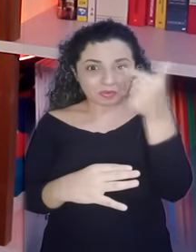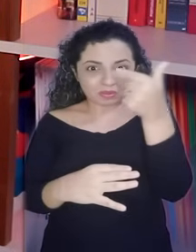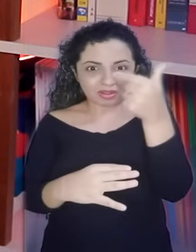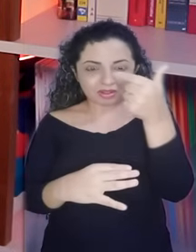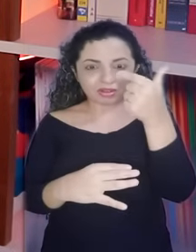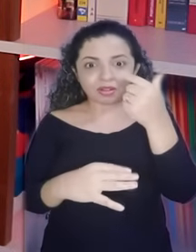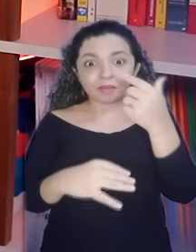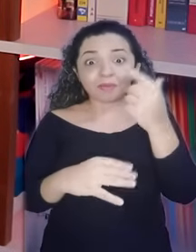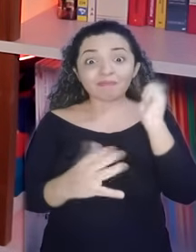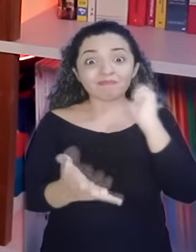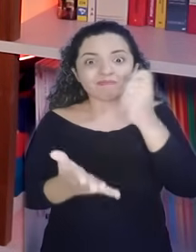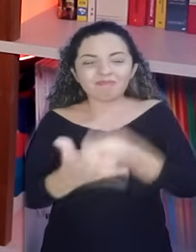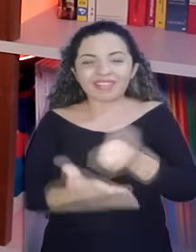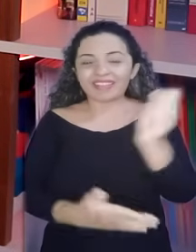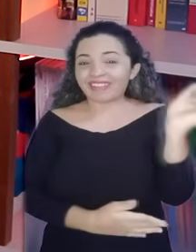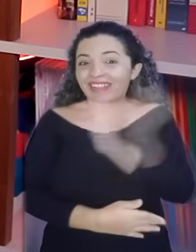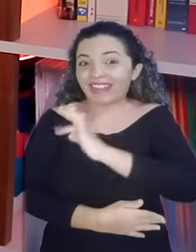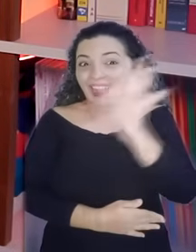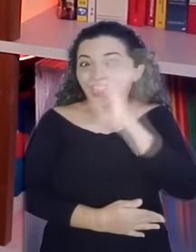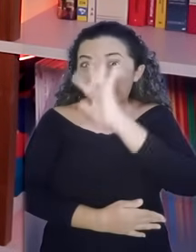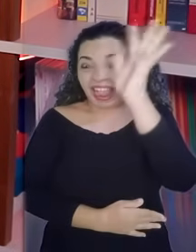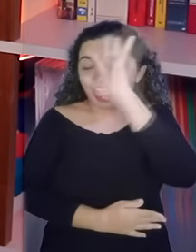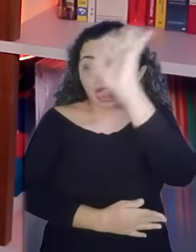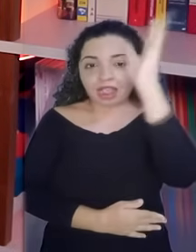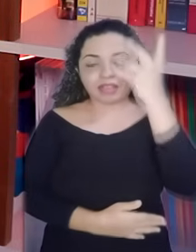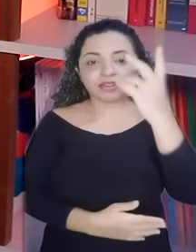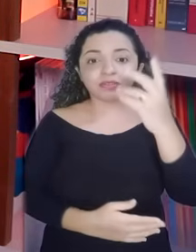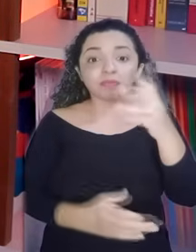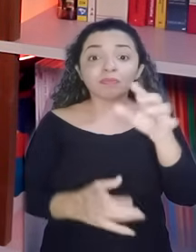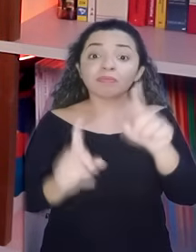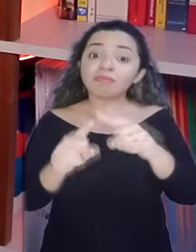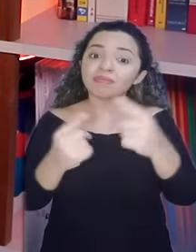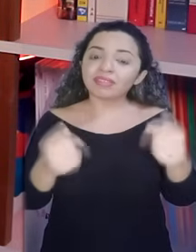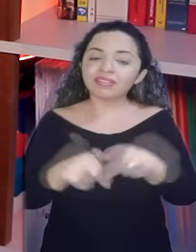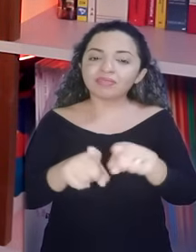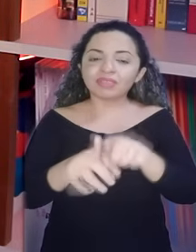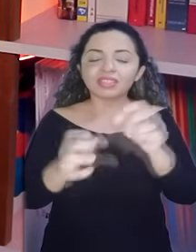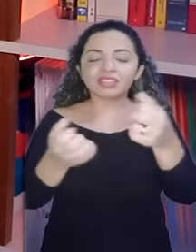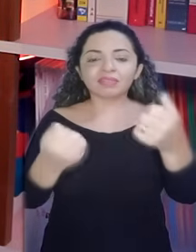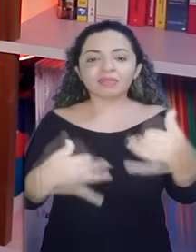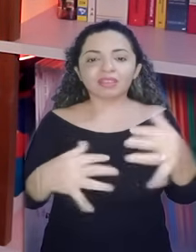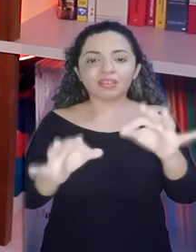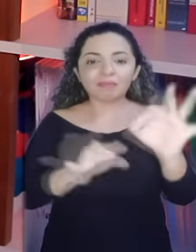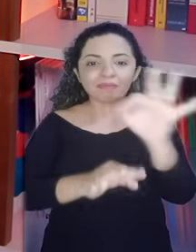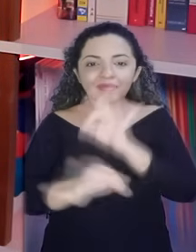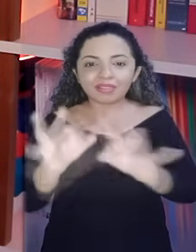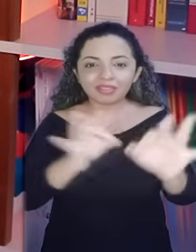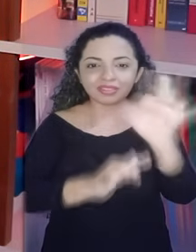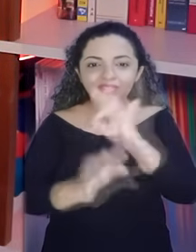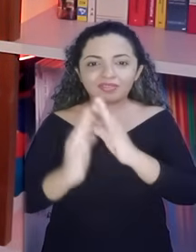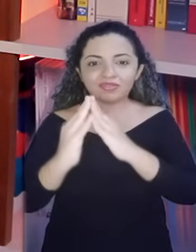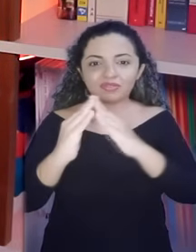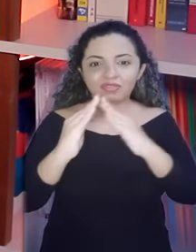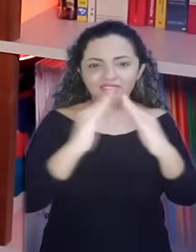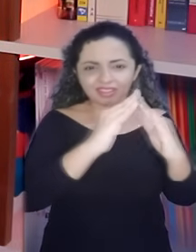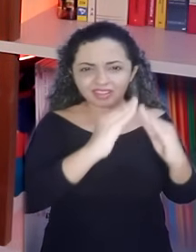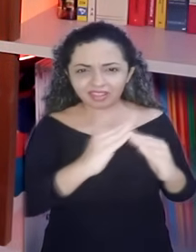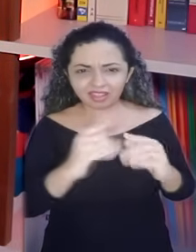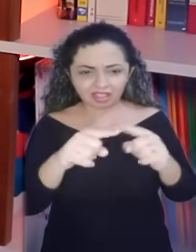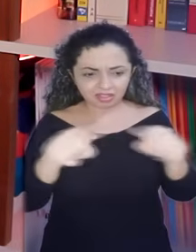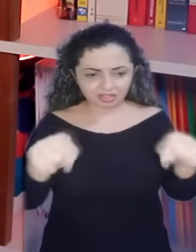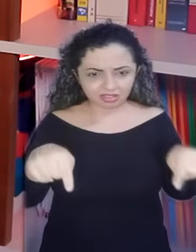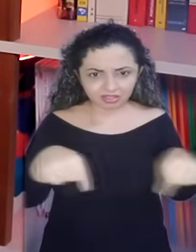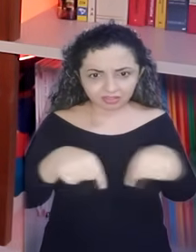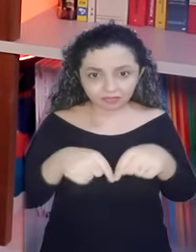equivalente a mais de 8 mil reais. E além disso, trata sobre planejamento urbano e a dificuldade que os londrinos